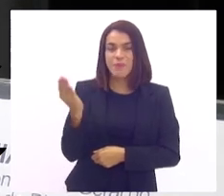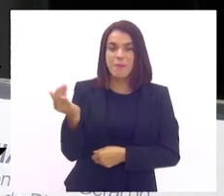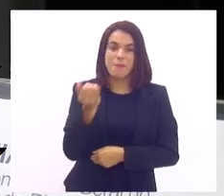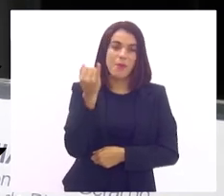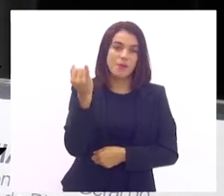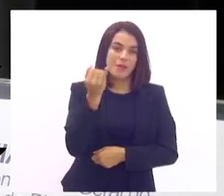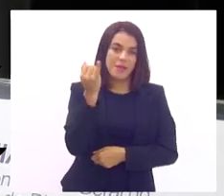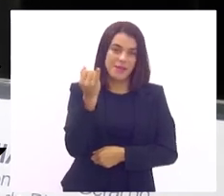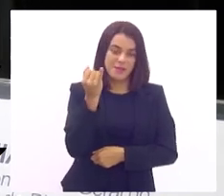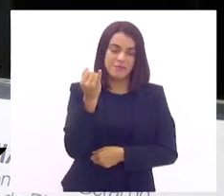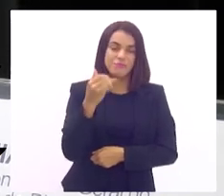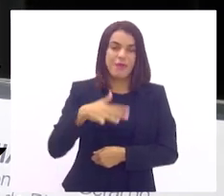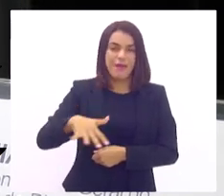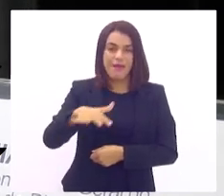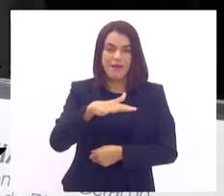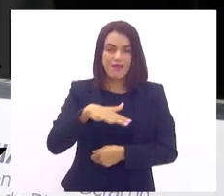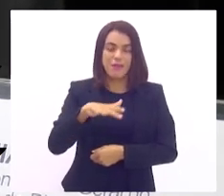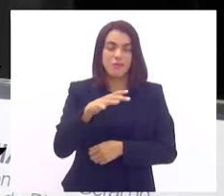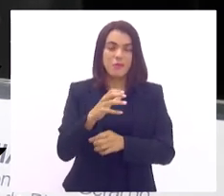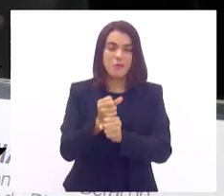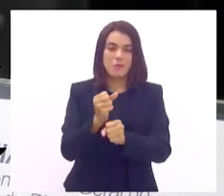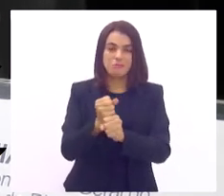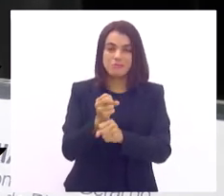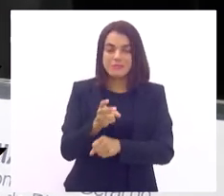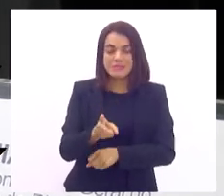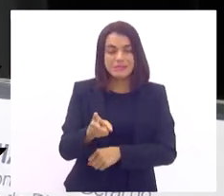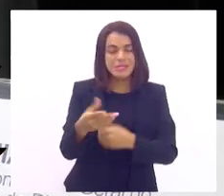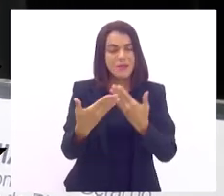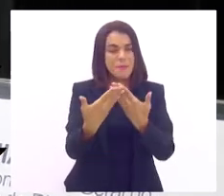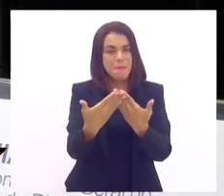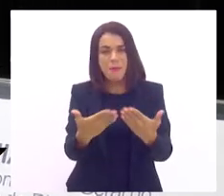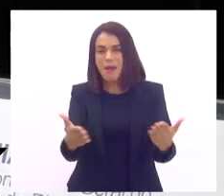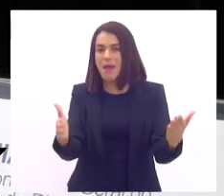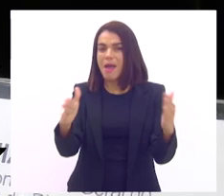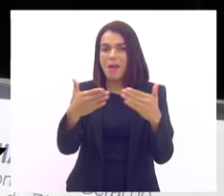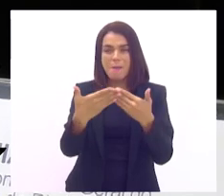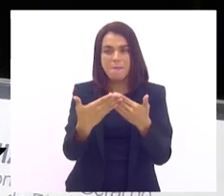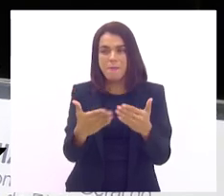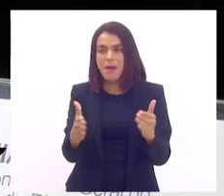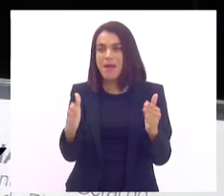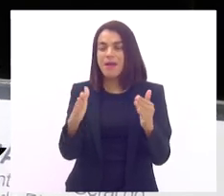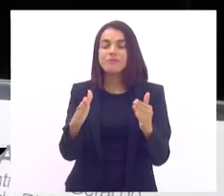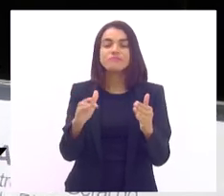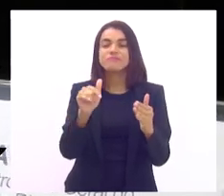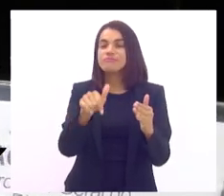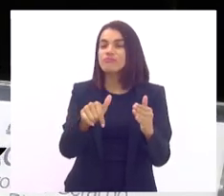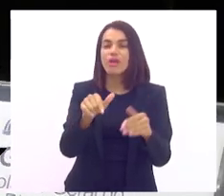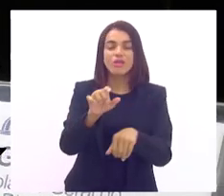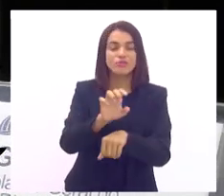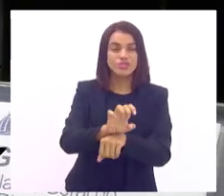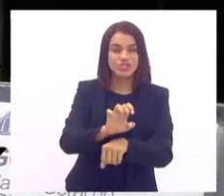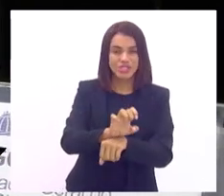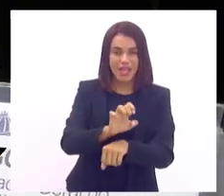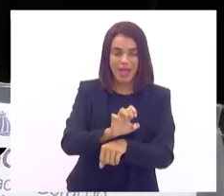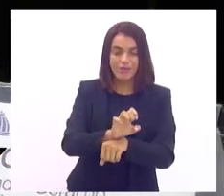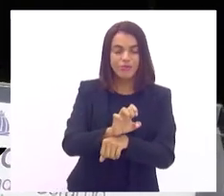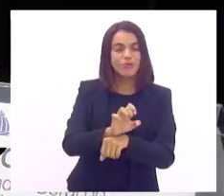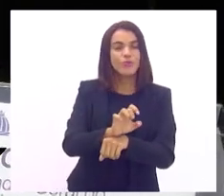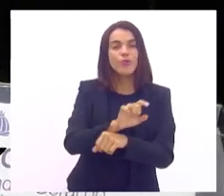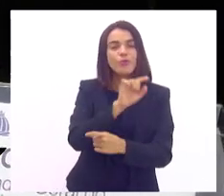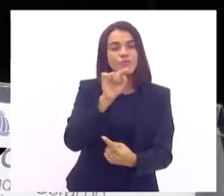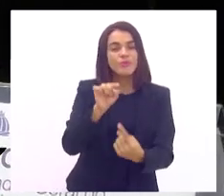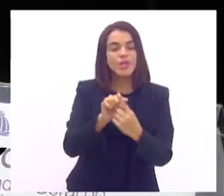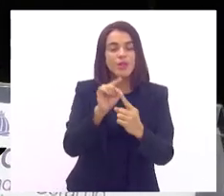meio contábil, de sempre abrir as portas do Estado para poder